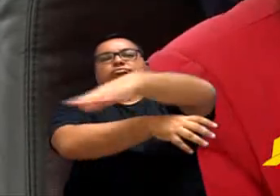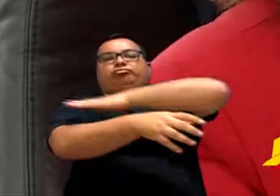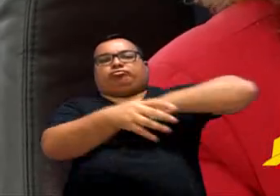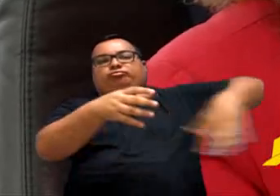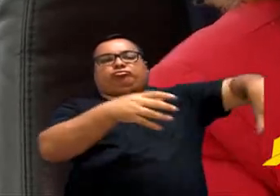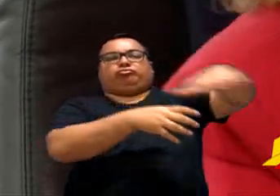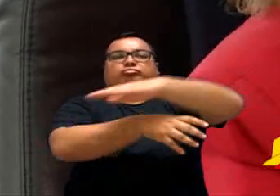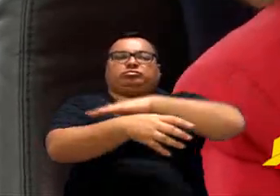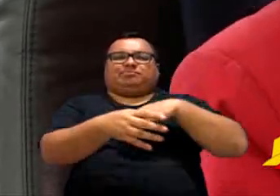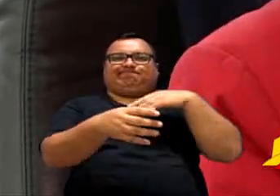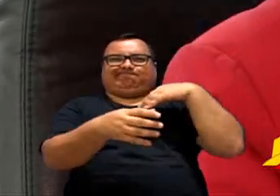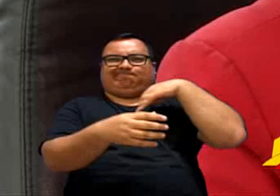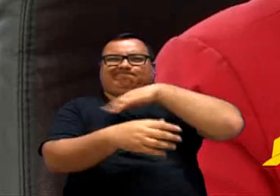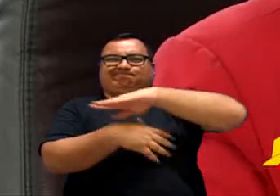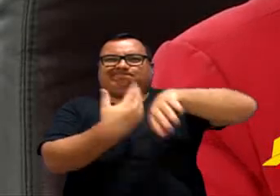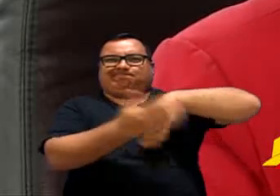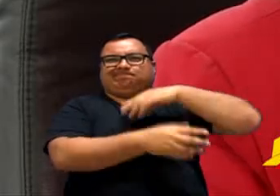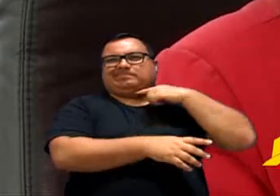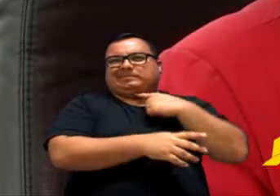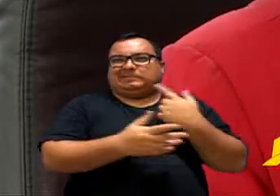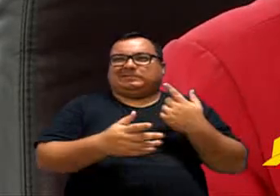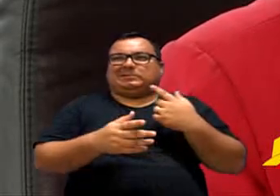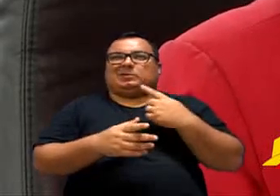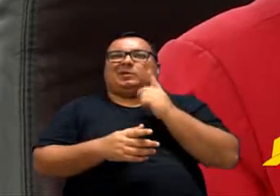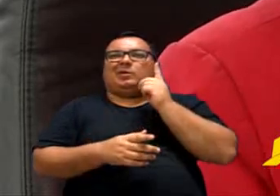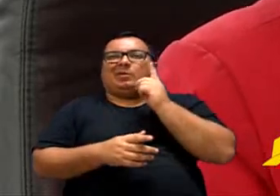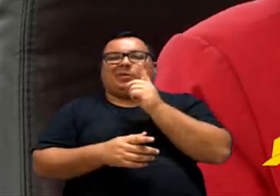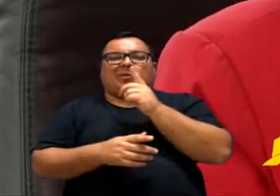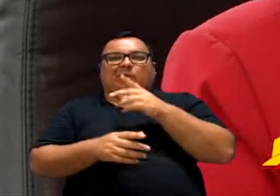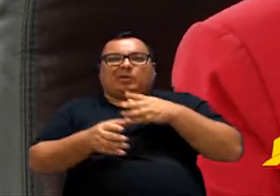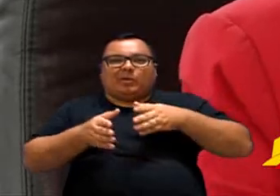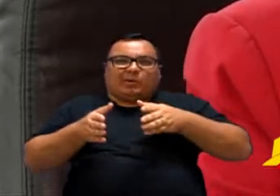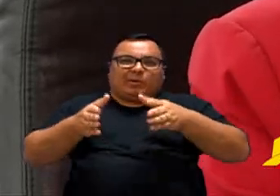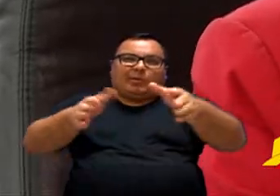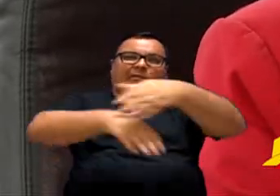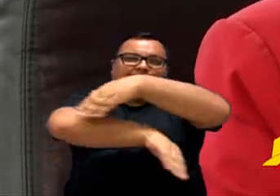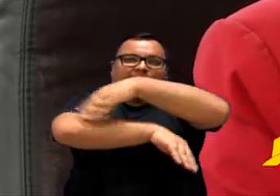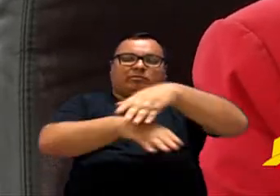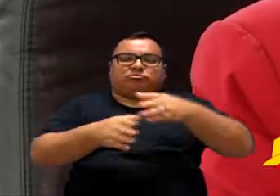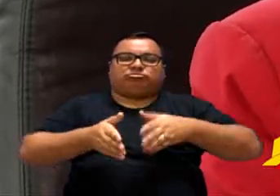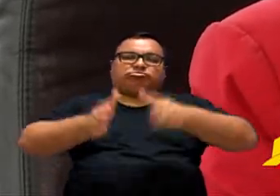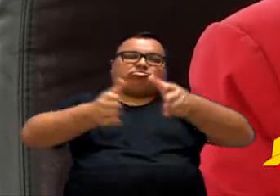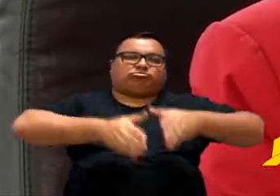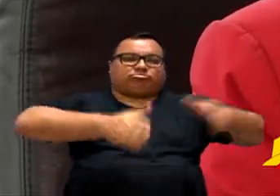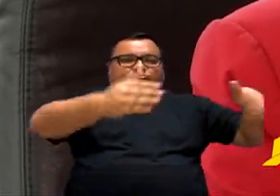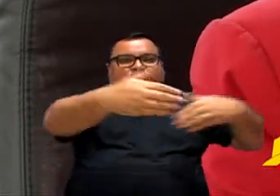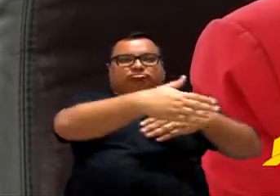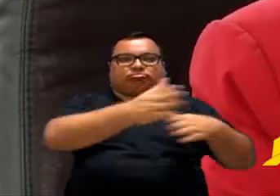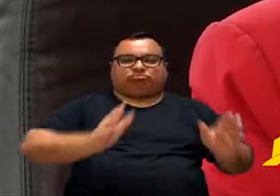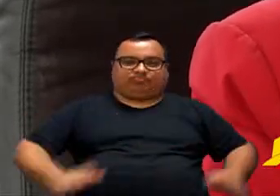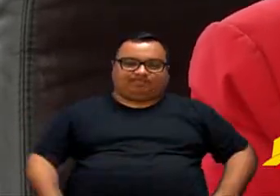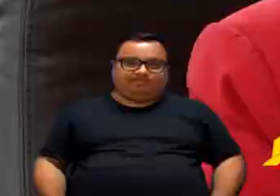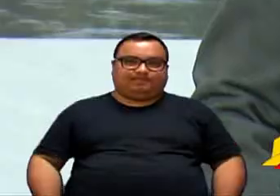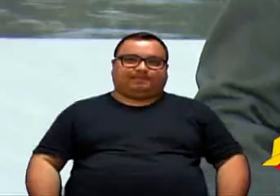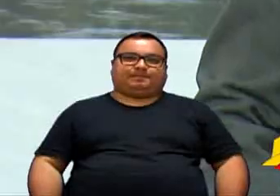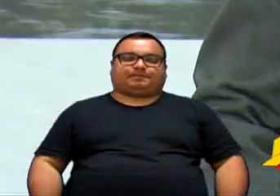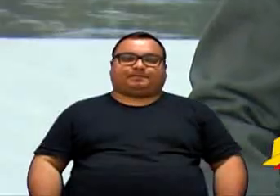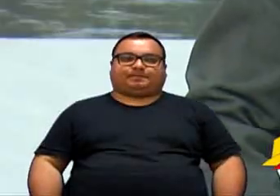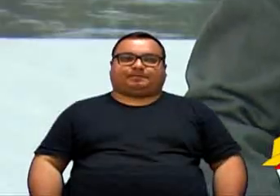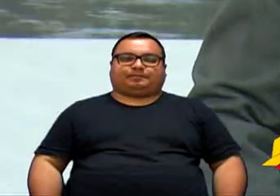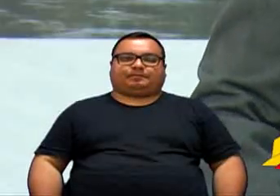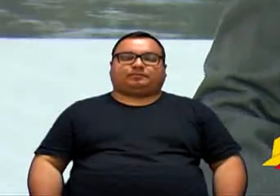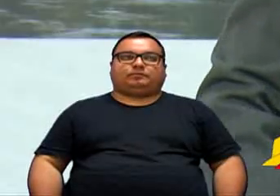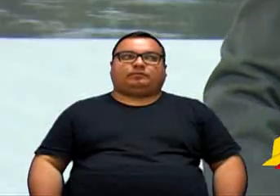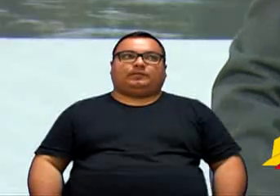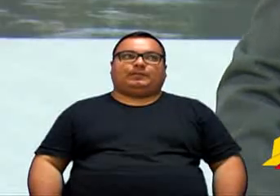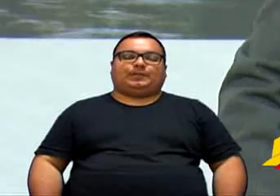fora, Hélio. em avenidas, Hélio. Em ruas. Hélio. Doutor Hélio? Sim, viu? Uma coisa,